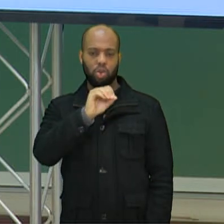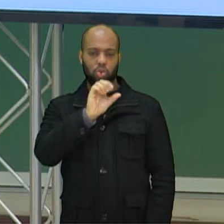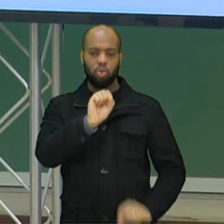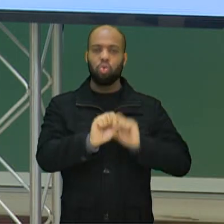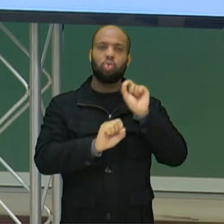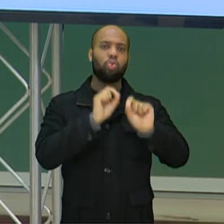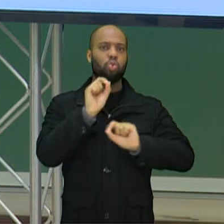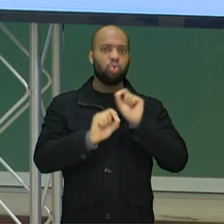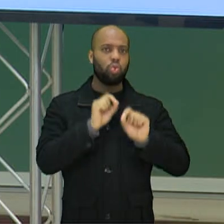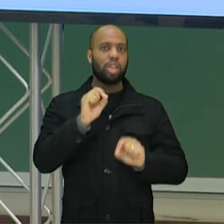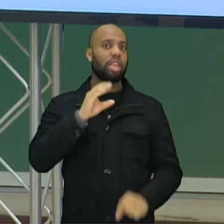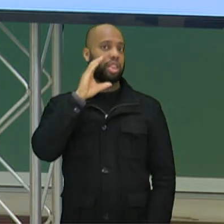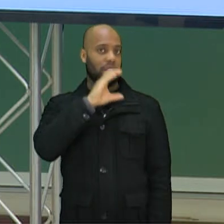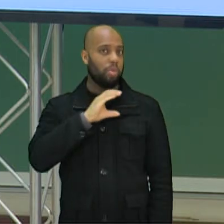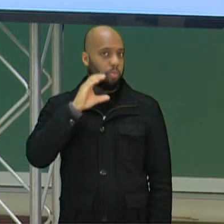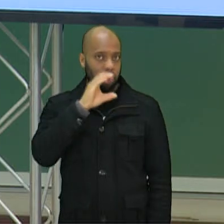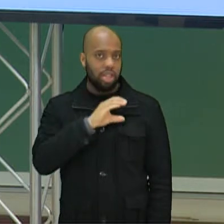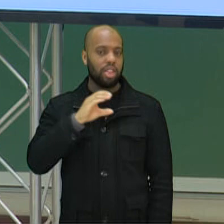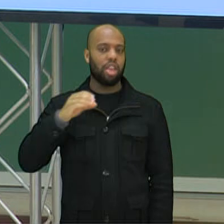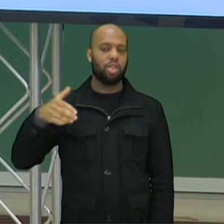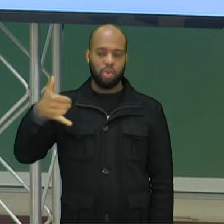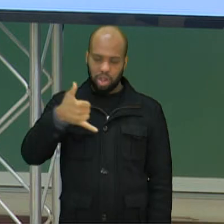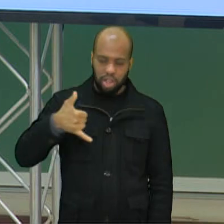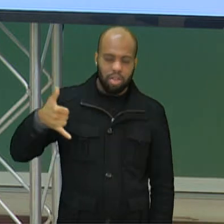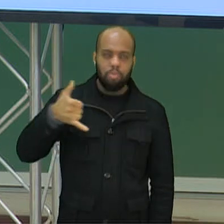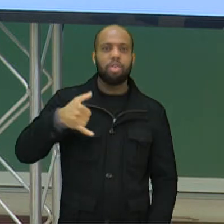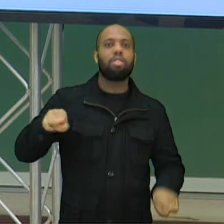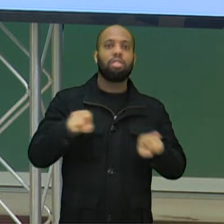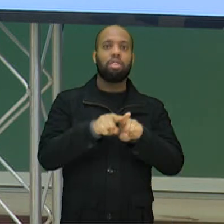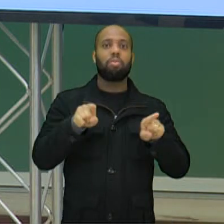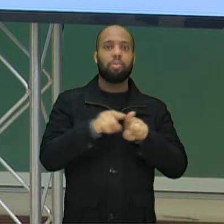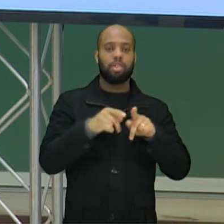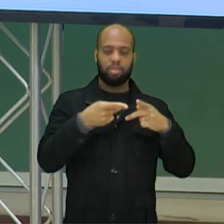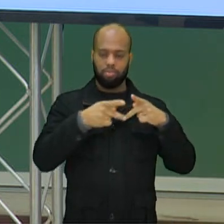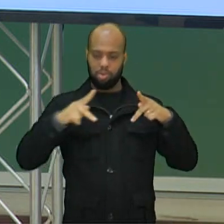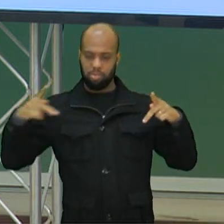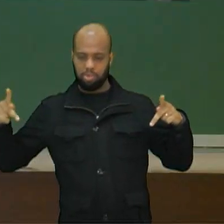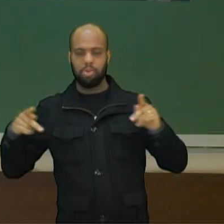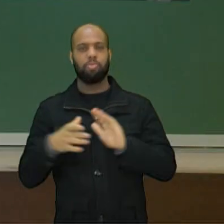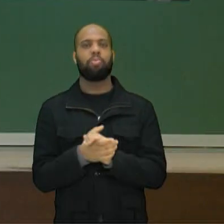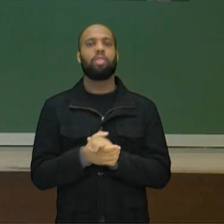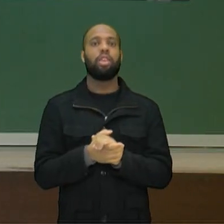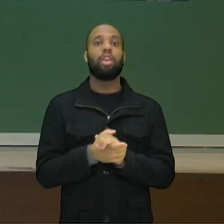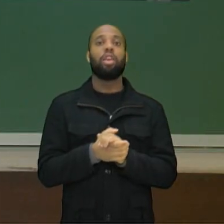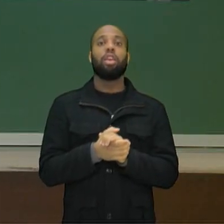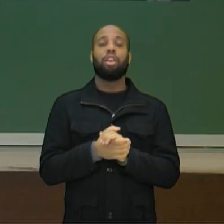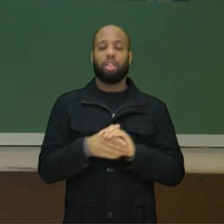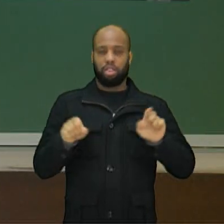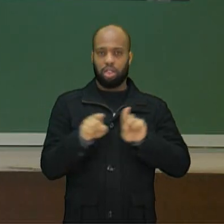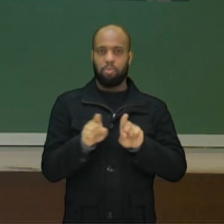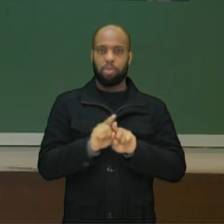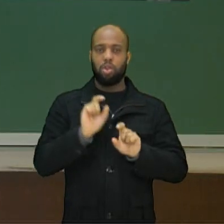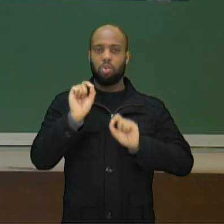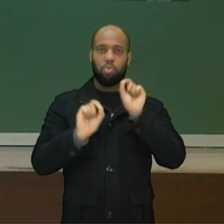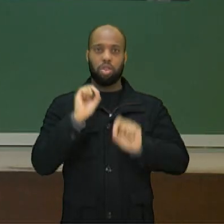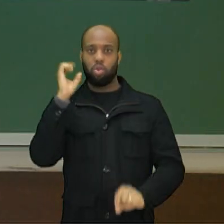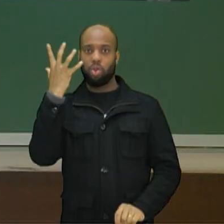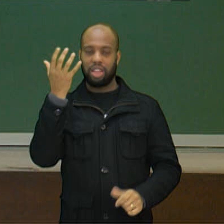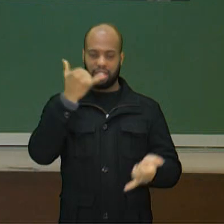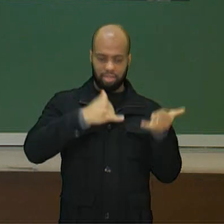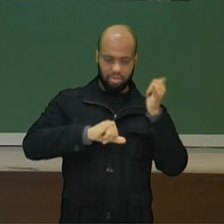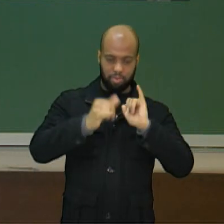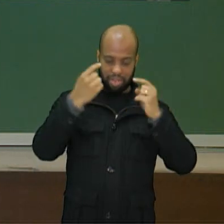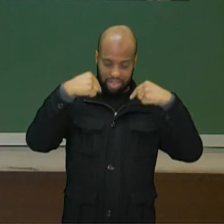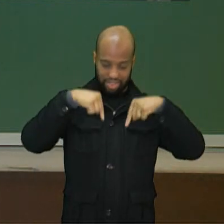lipídios e proteínas. E o metabolismo energético, ou seja, as reações químicas que acontecem ao